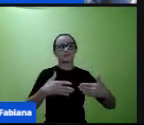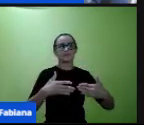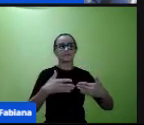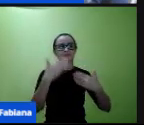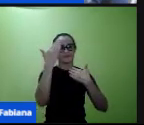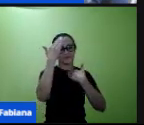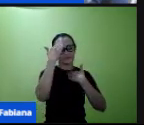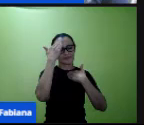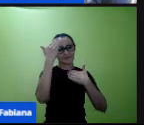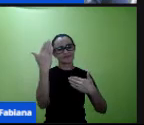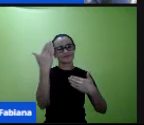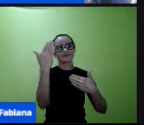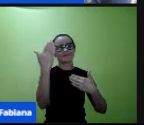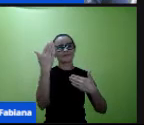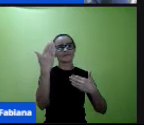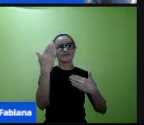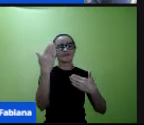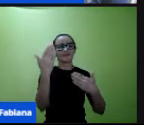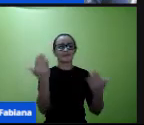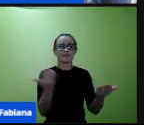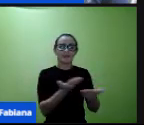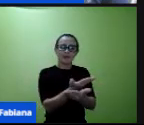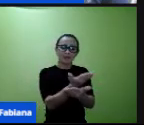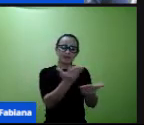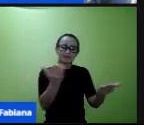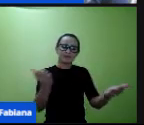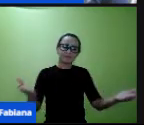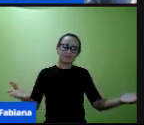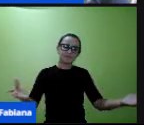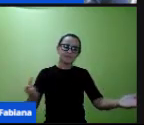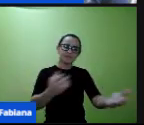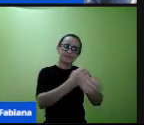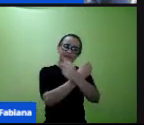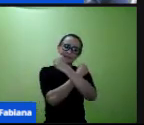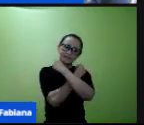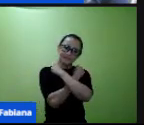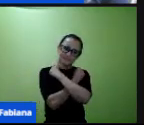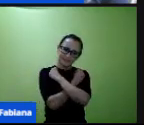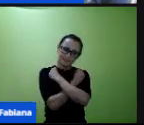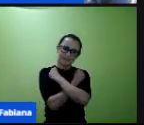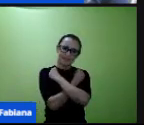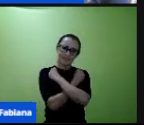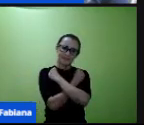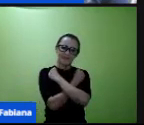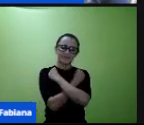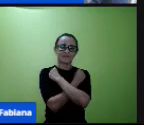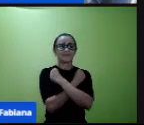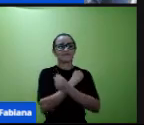mesmo. Sintam-se abraçados e abraçadas, e até breve.